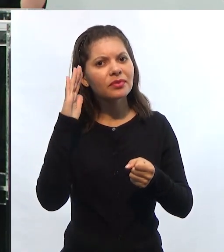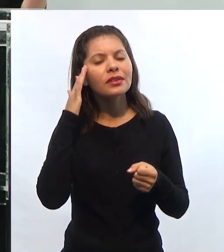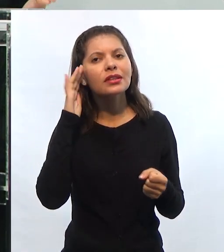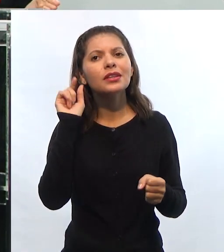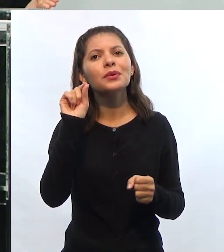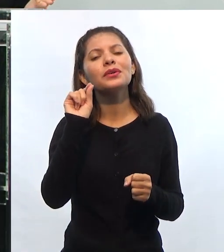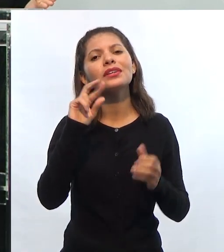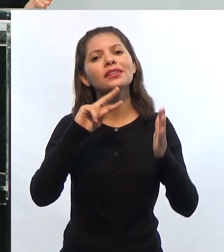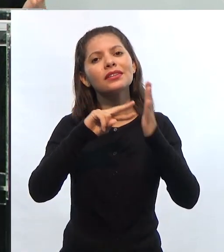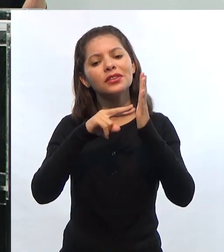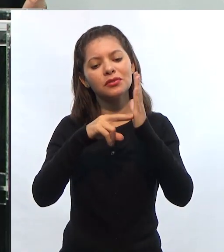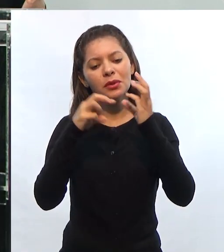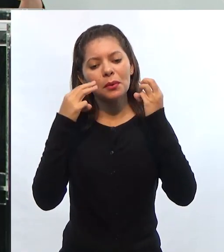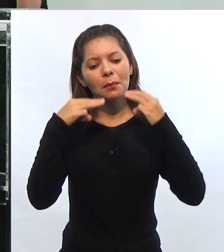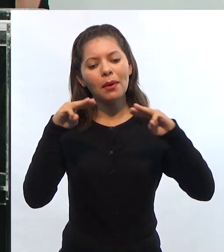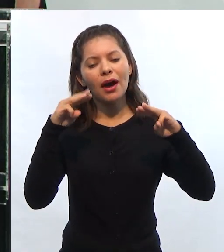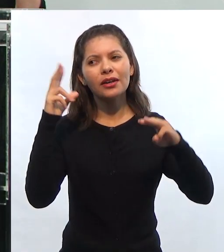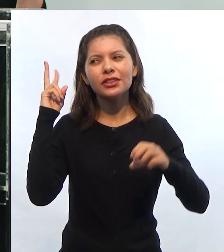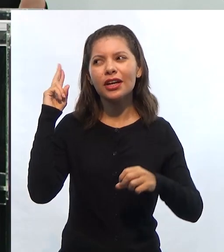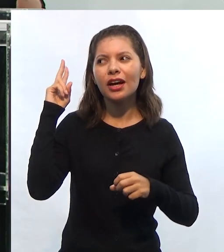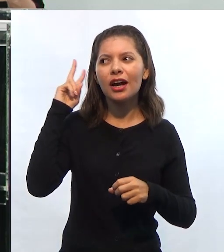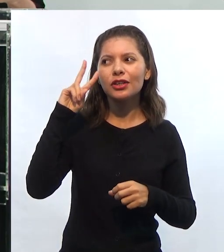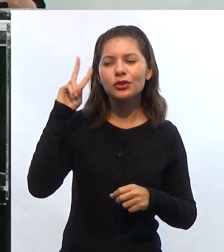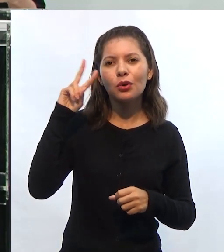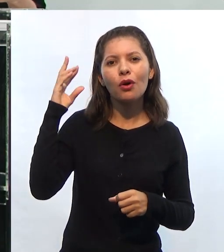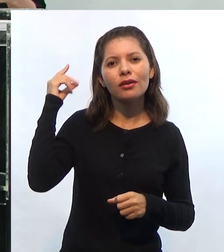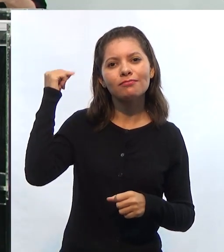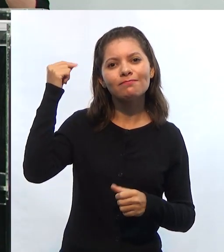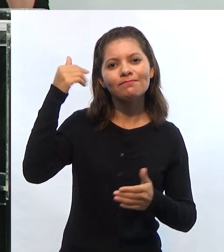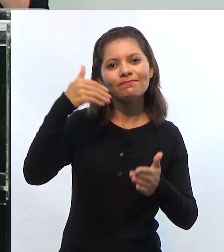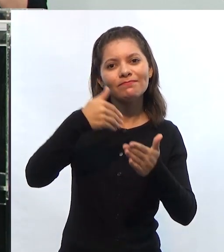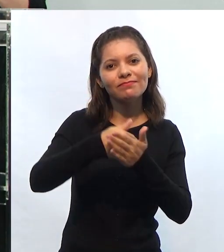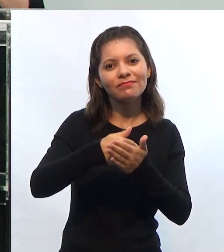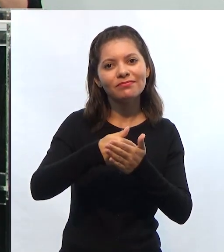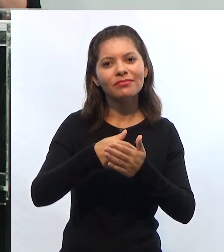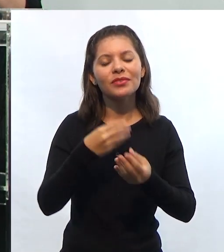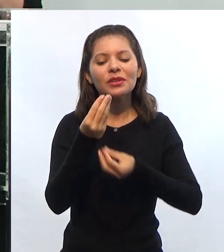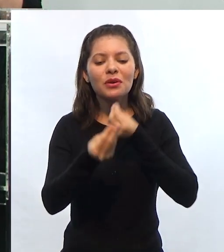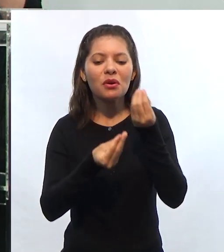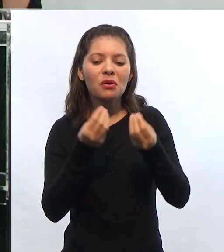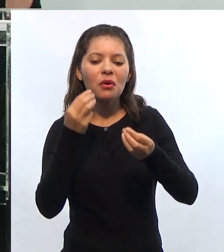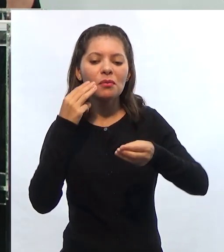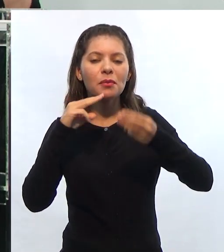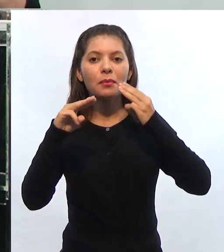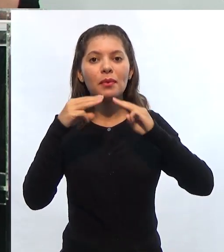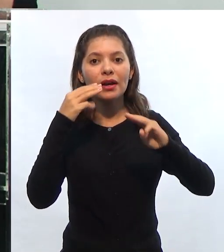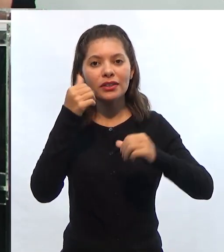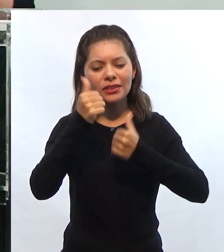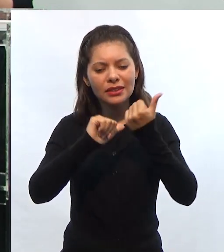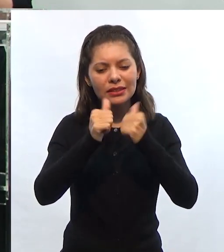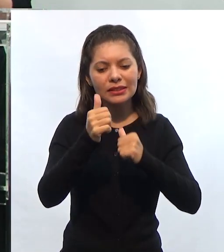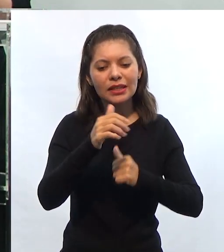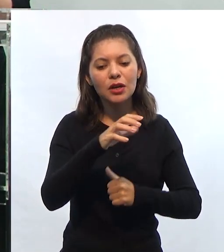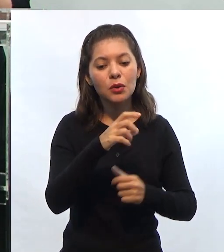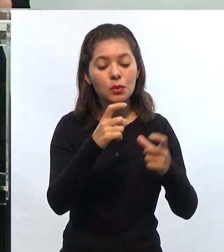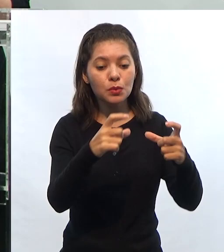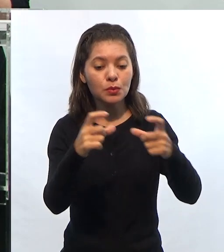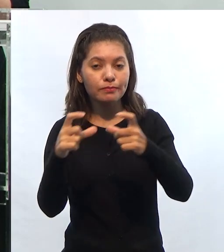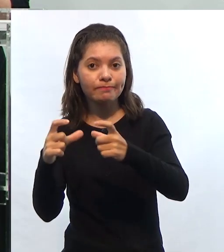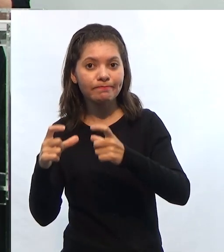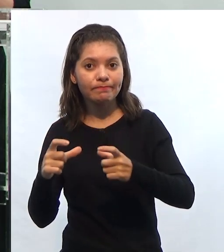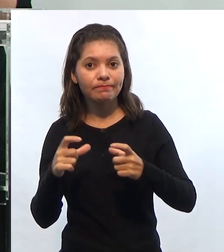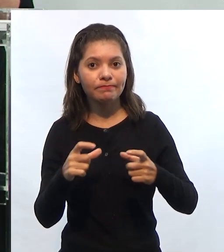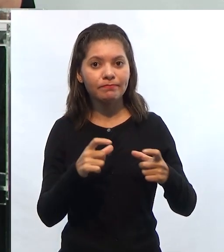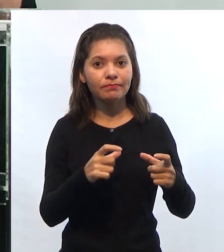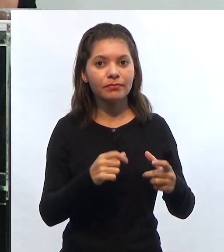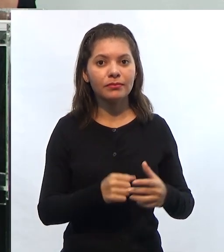conseguiu entender o que é o marketing, conseguiu ver um pouquinho da história do marketing, conseguiu entender como é que o marketing analisa os